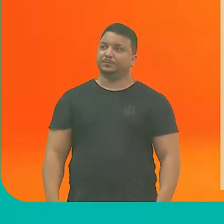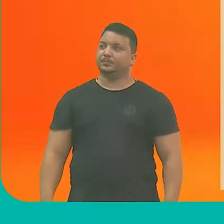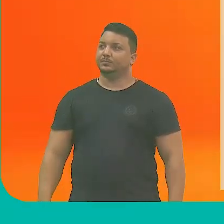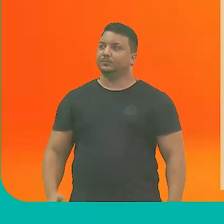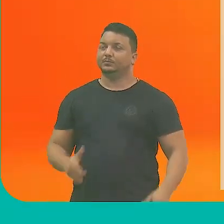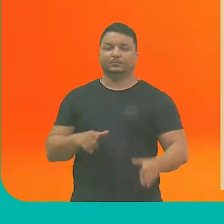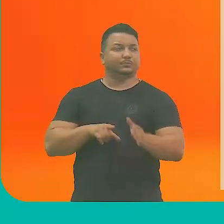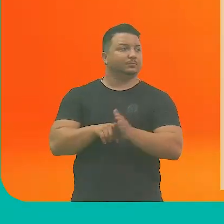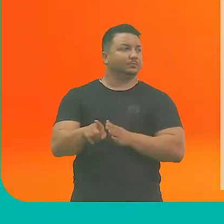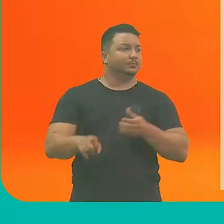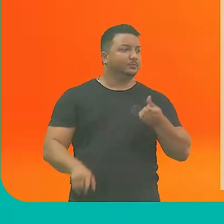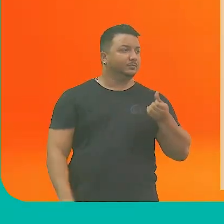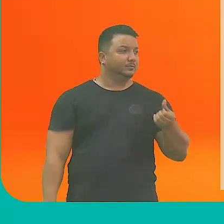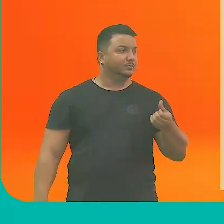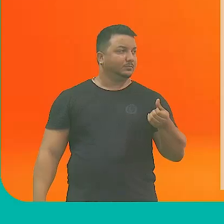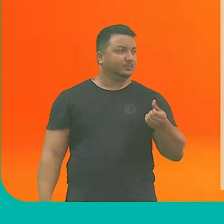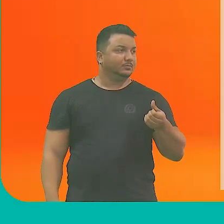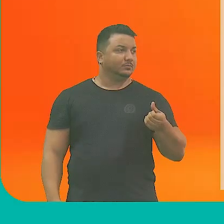Questão 6.